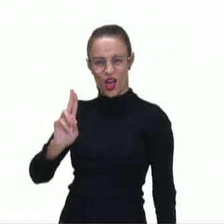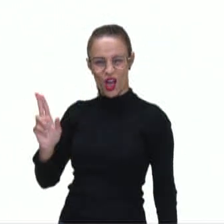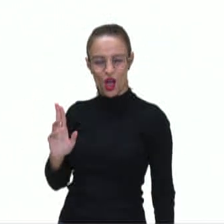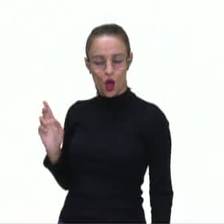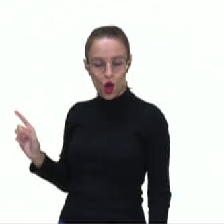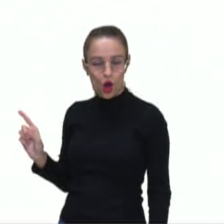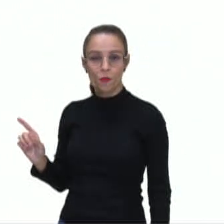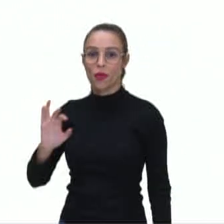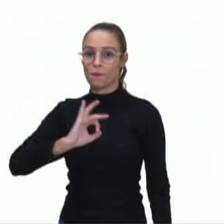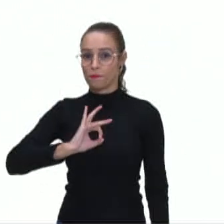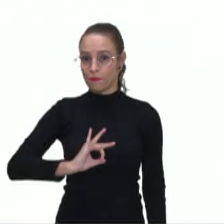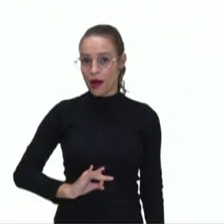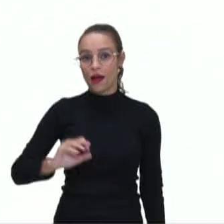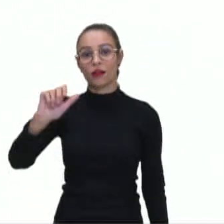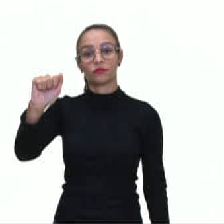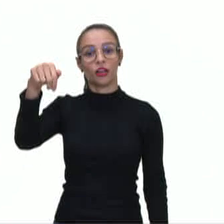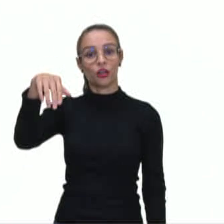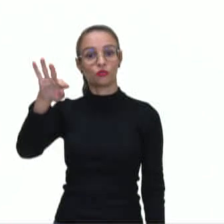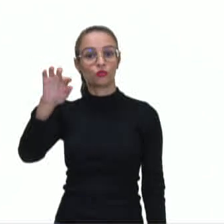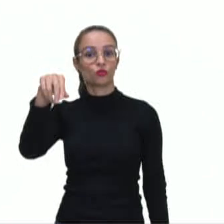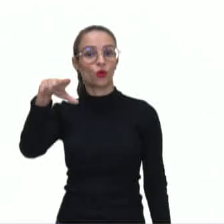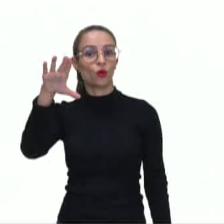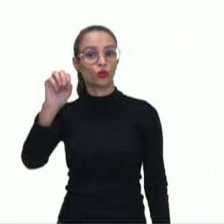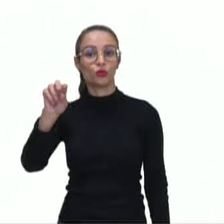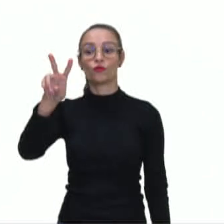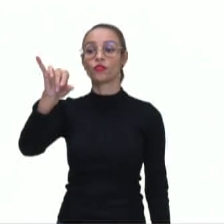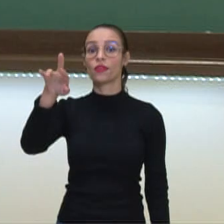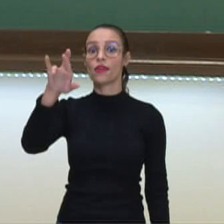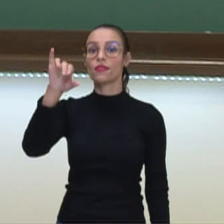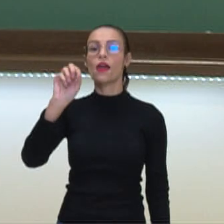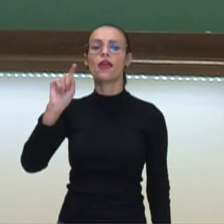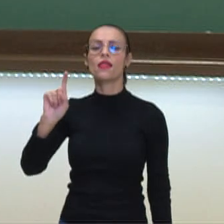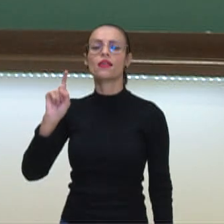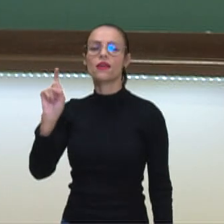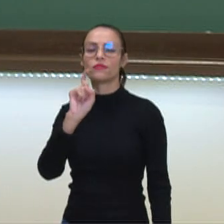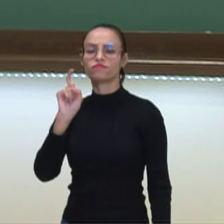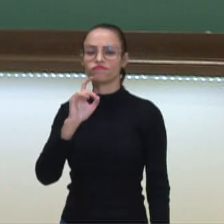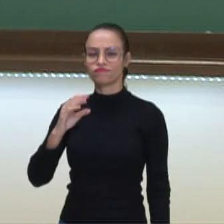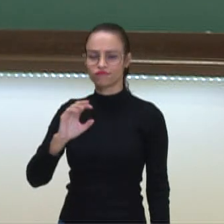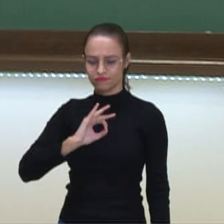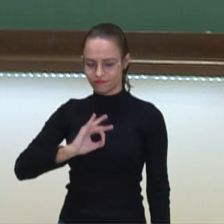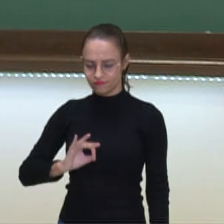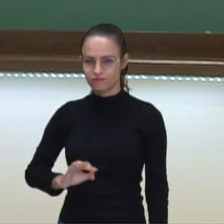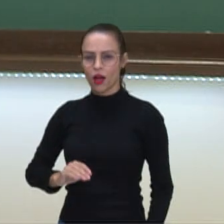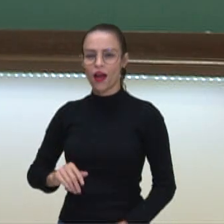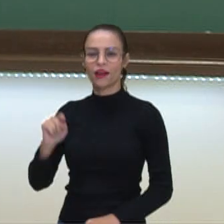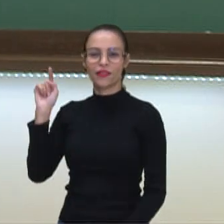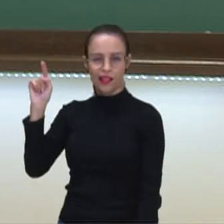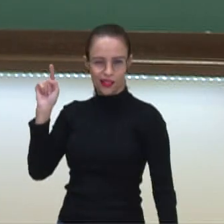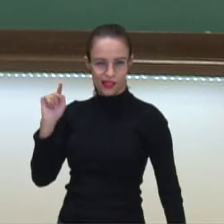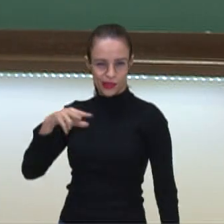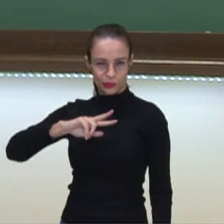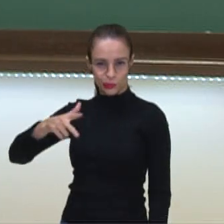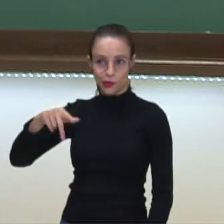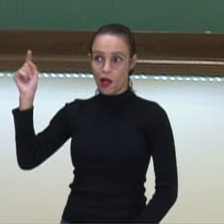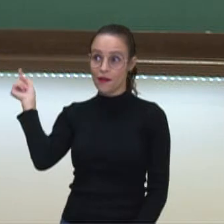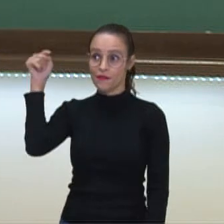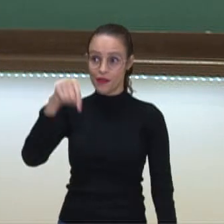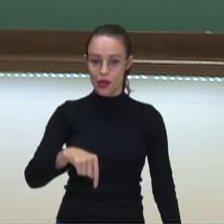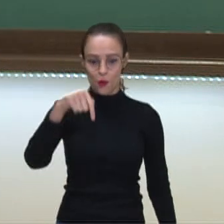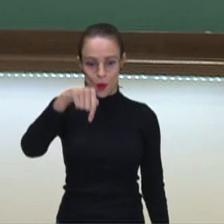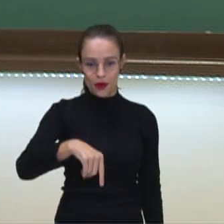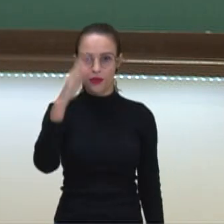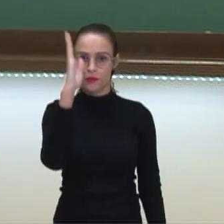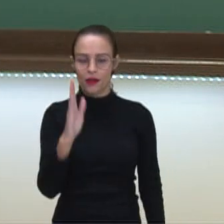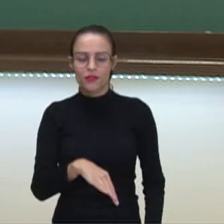Padre Antônio Vieira, né, jesuíta que veio para o Brasil com o objetivo de catequizar os nossos indígenas e ficou famoso